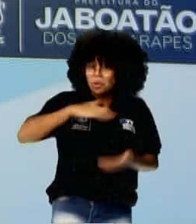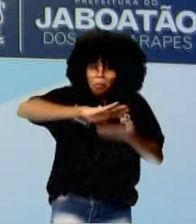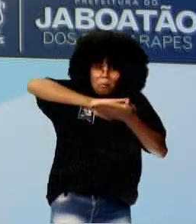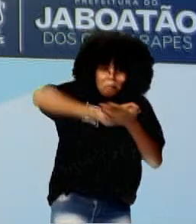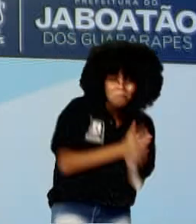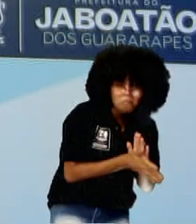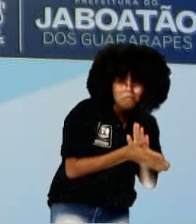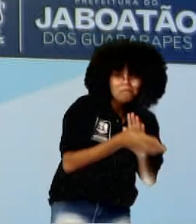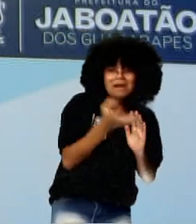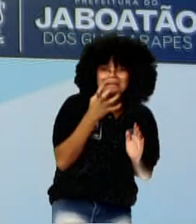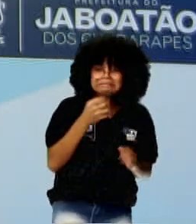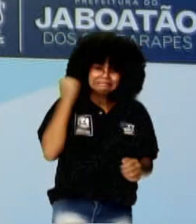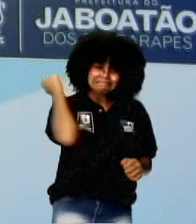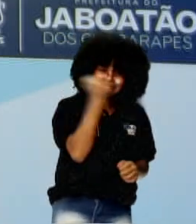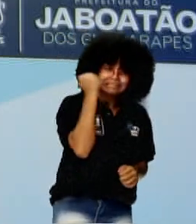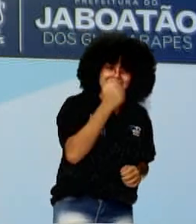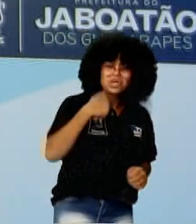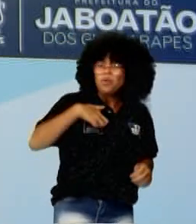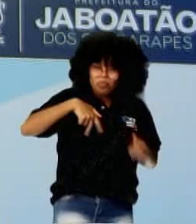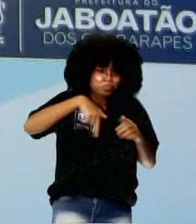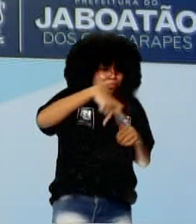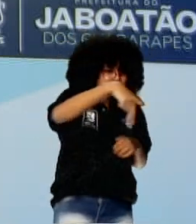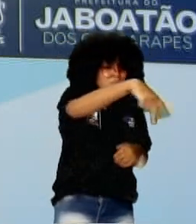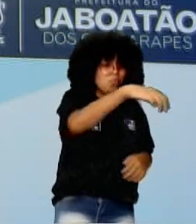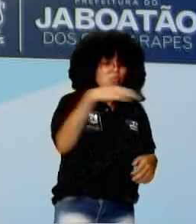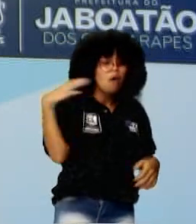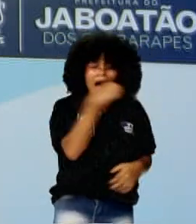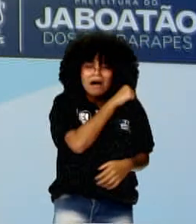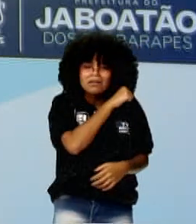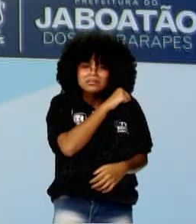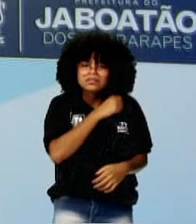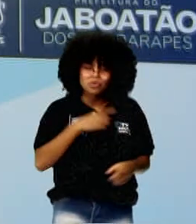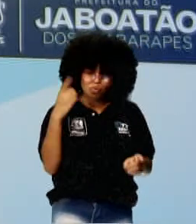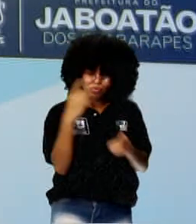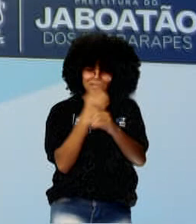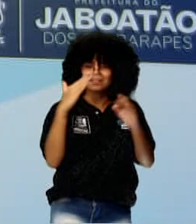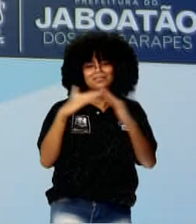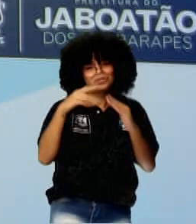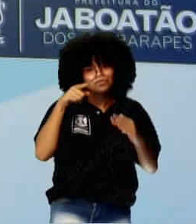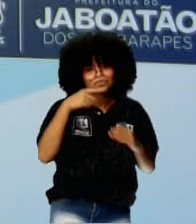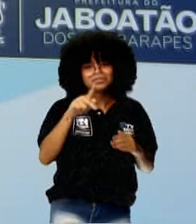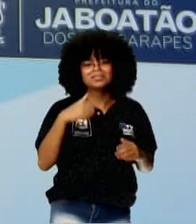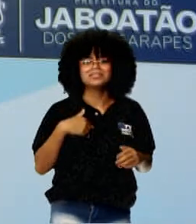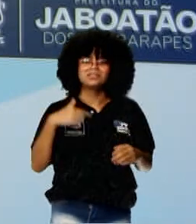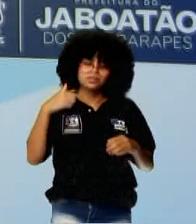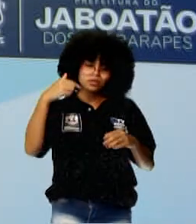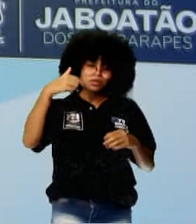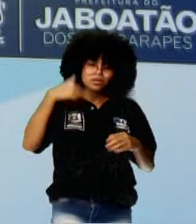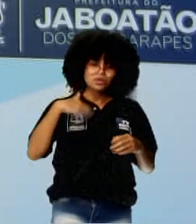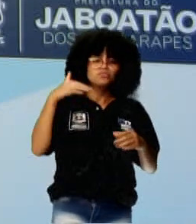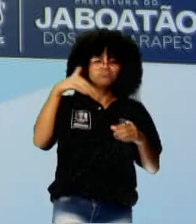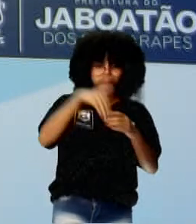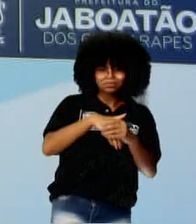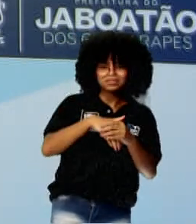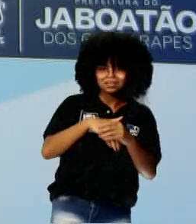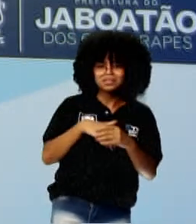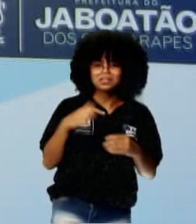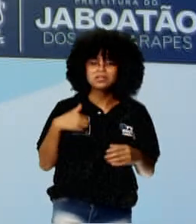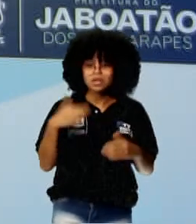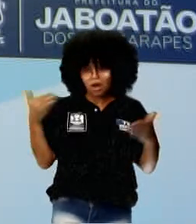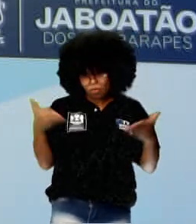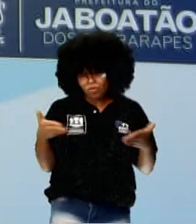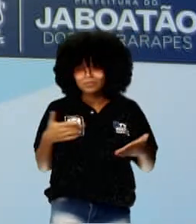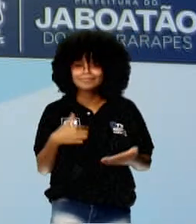desaparecesse, ela mandou me matar. Então eu fugi correndo e encontrei a casinha de vocês, entrei aqui e fiquei. E aqui eu